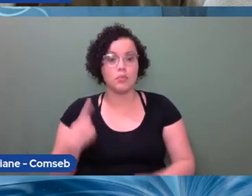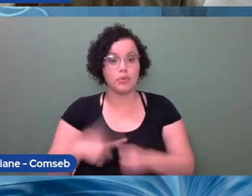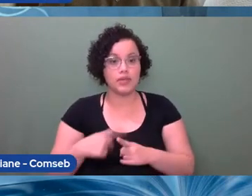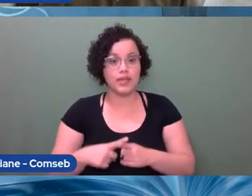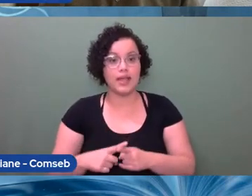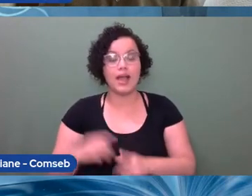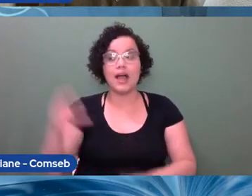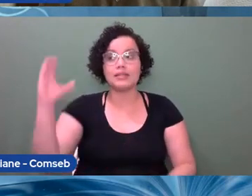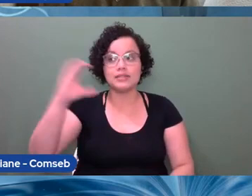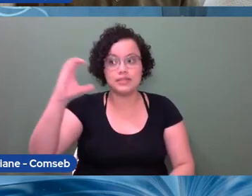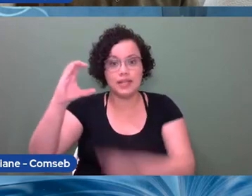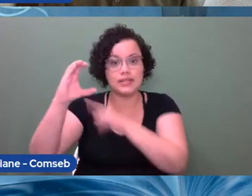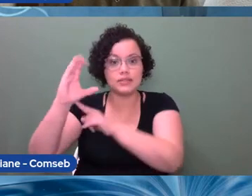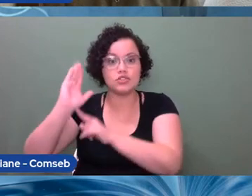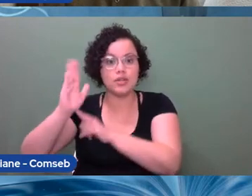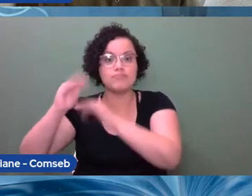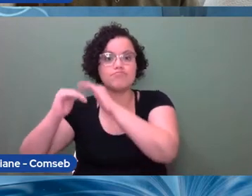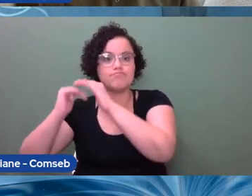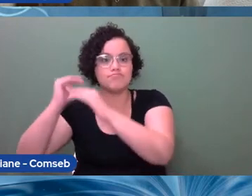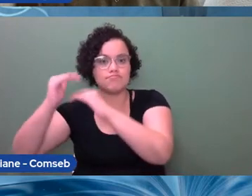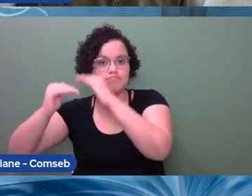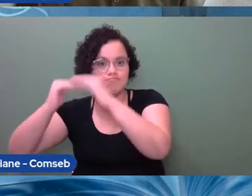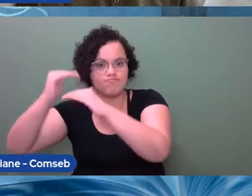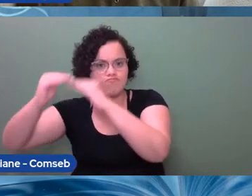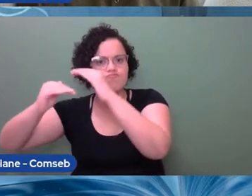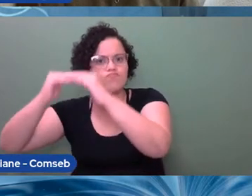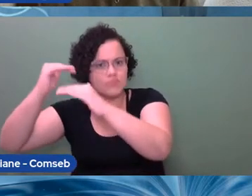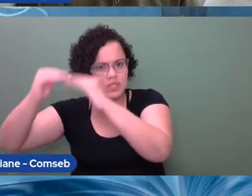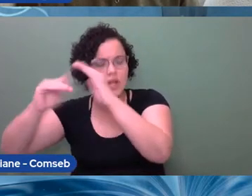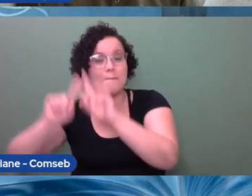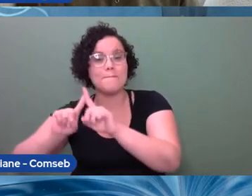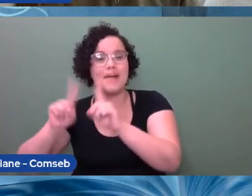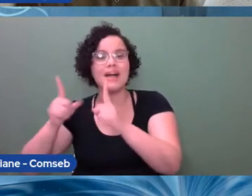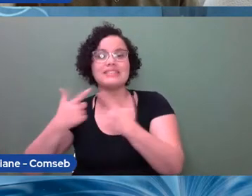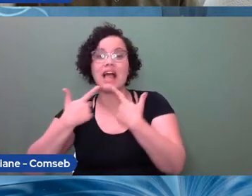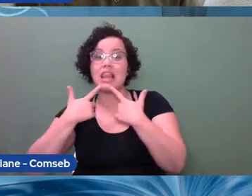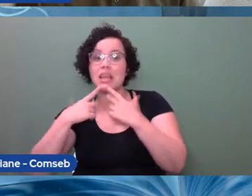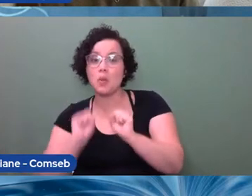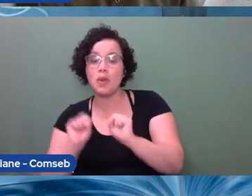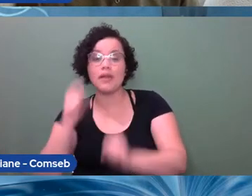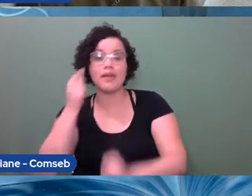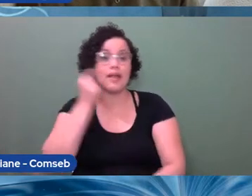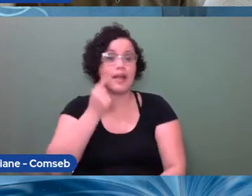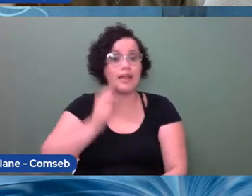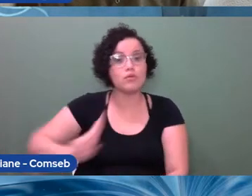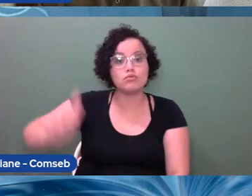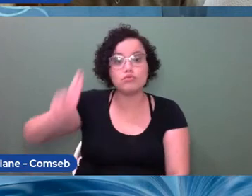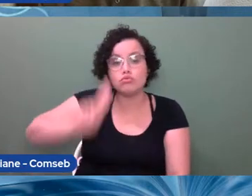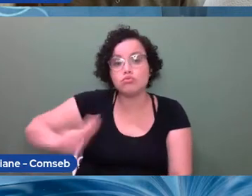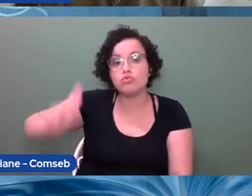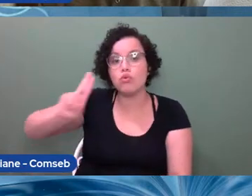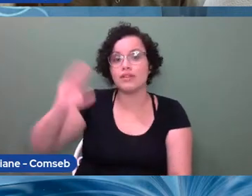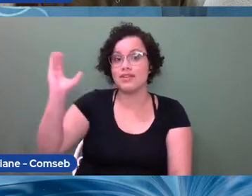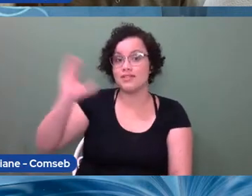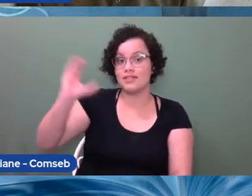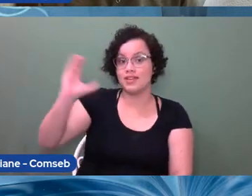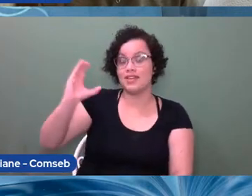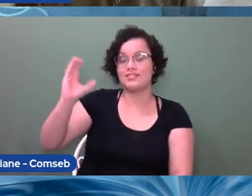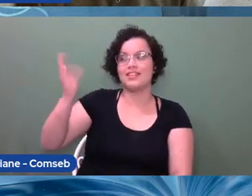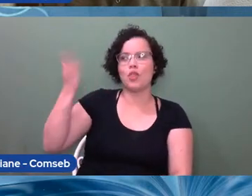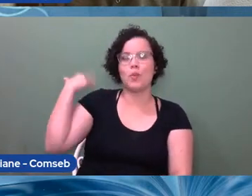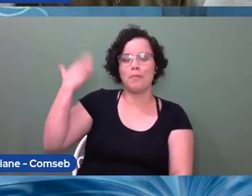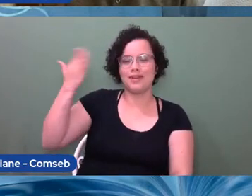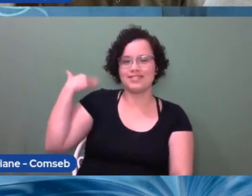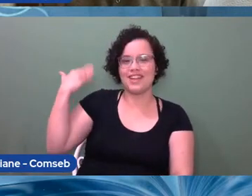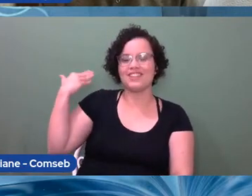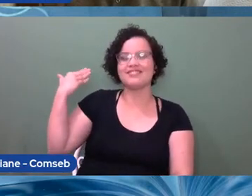se desenvolvido bastante, toda aquela linguagem que Kardec usou da ciência da época, que